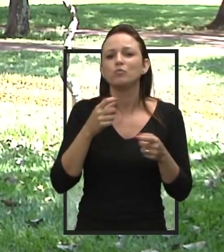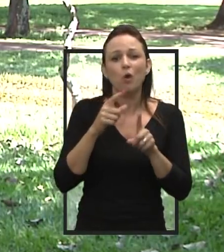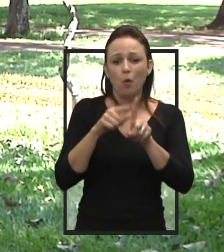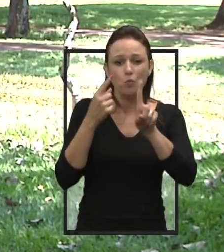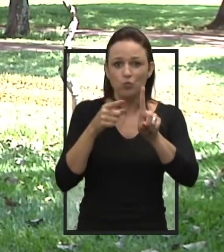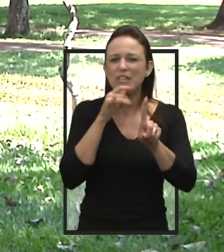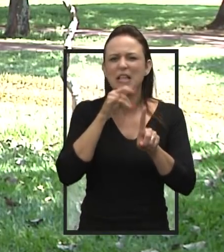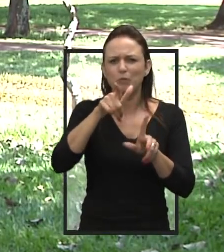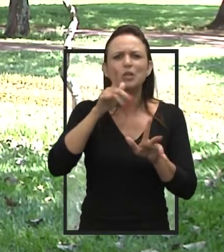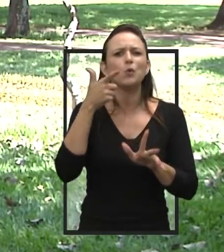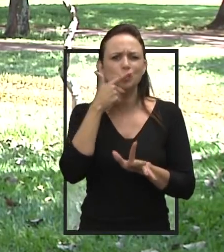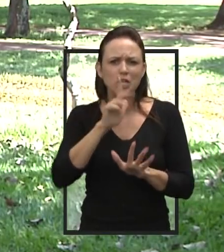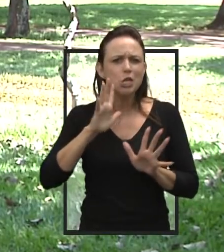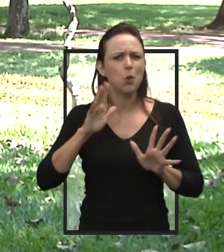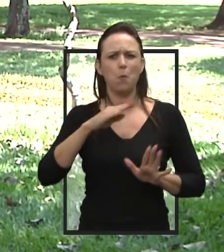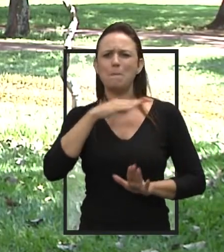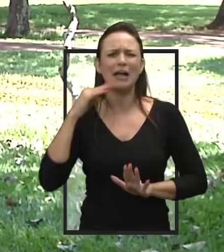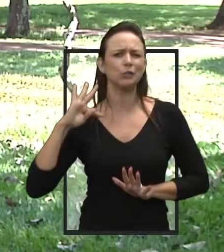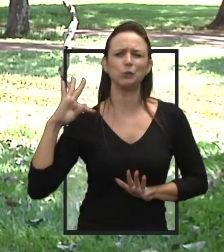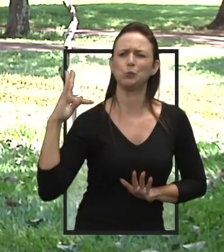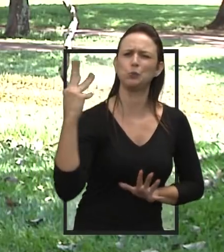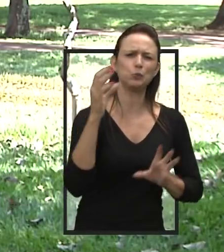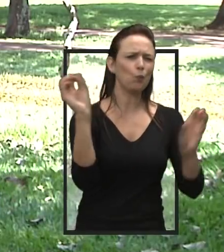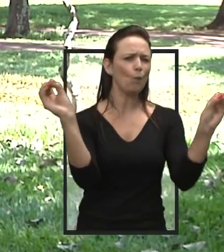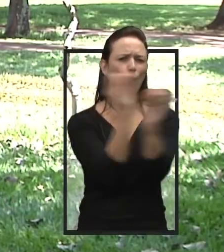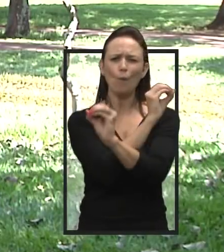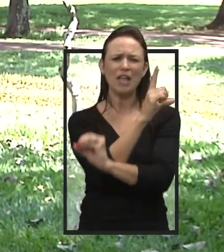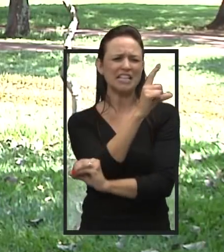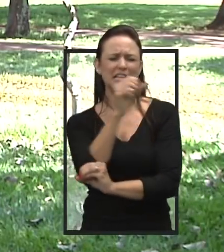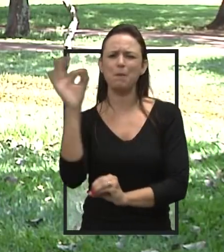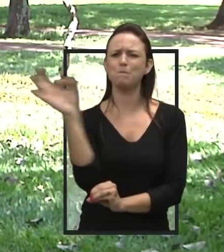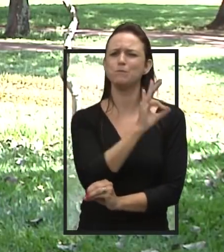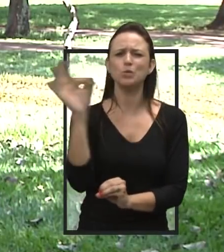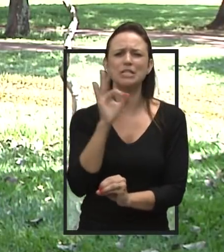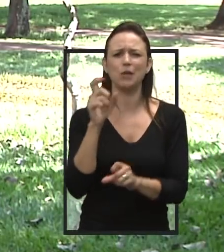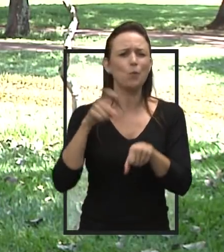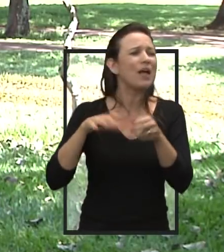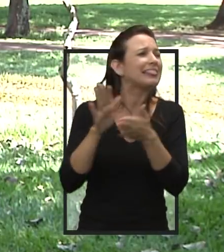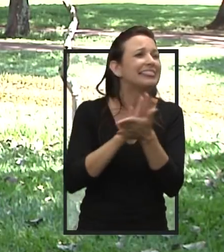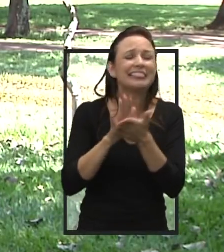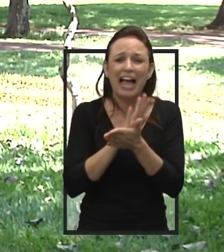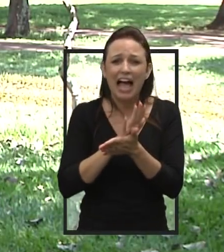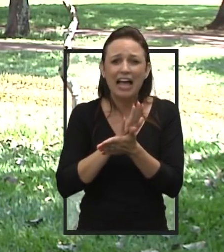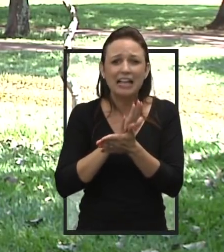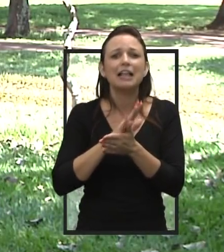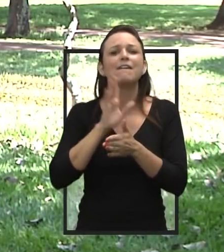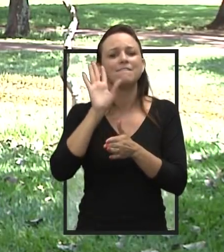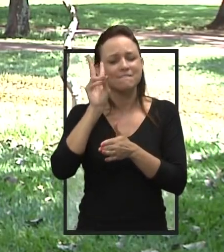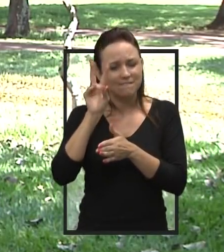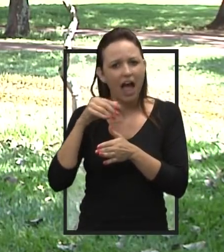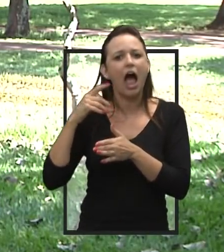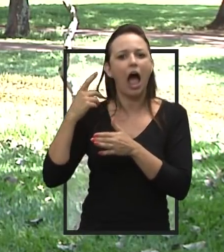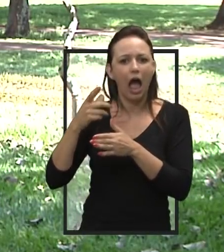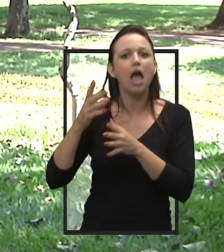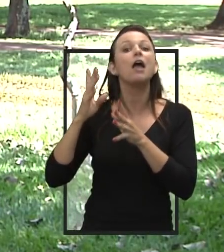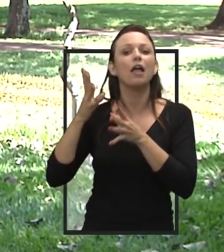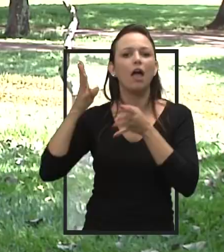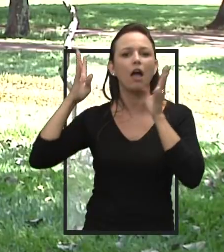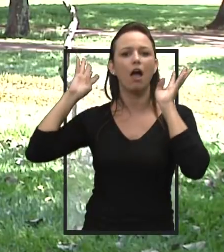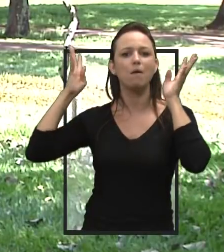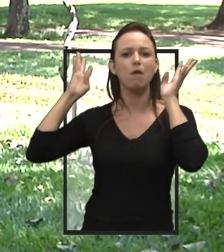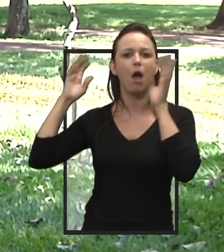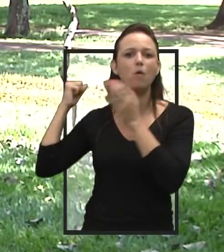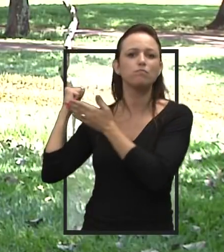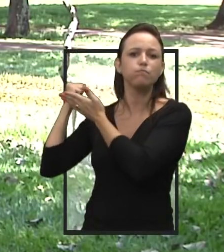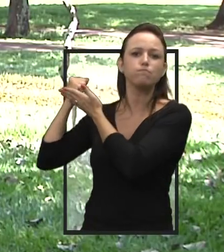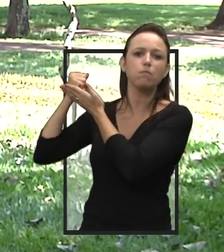sobrar um, você eliminou todos, 100%, o município está 100% livre desse escorpião. Mas cedo ou mais tarde vai vir um por transporte